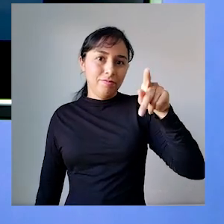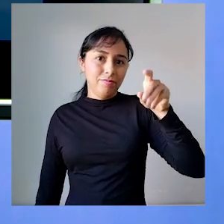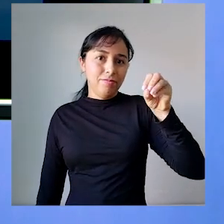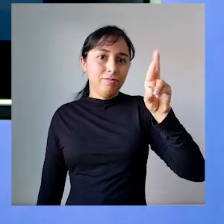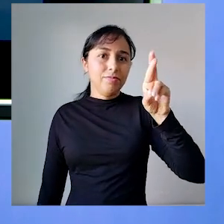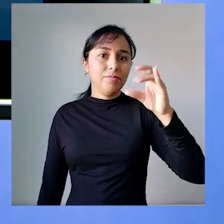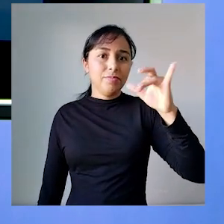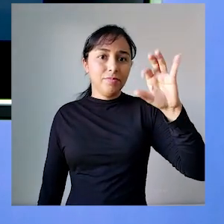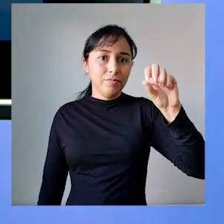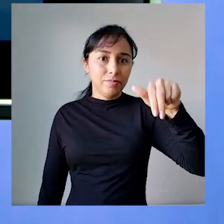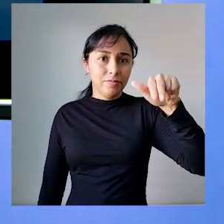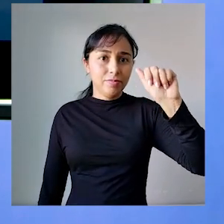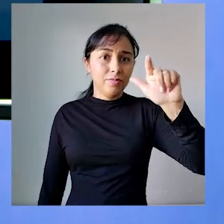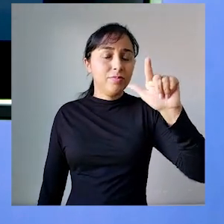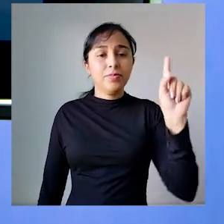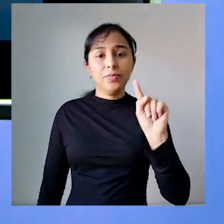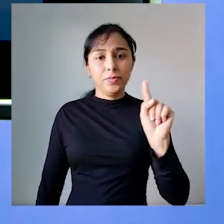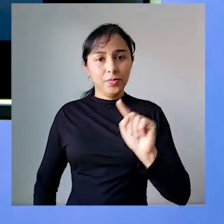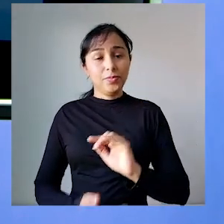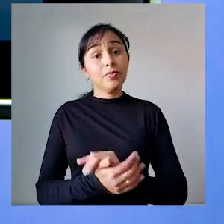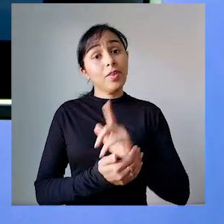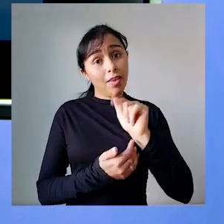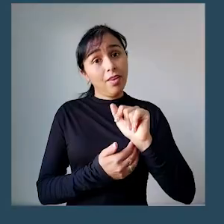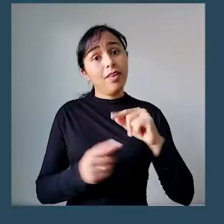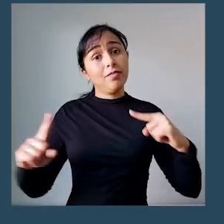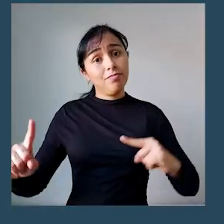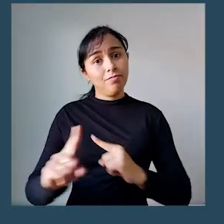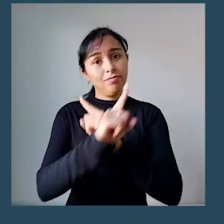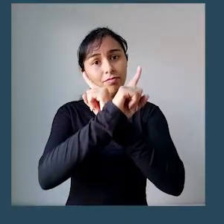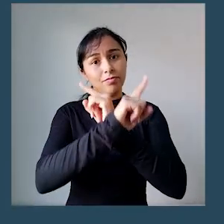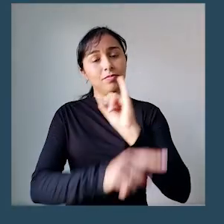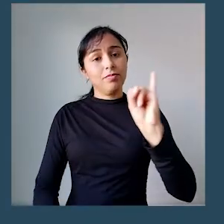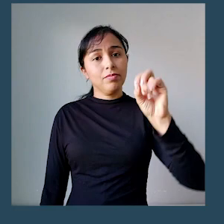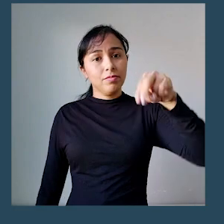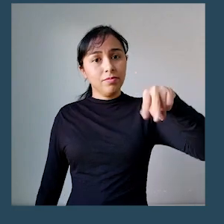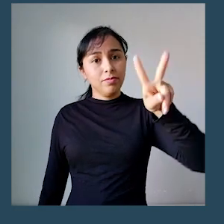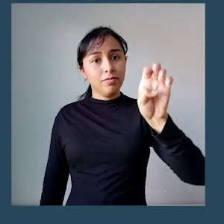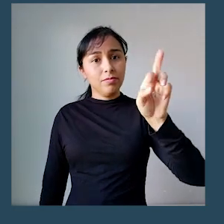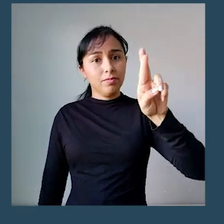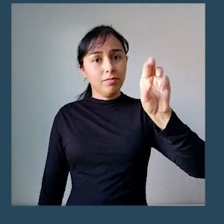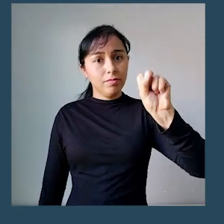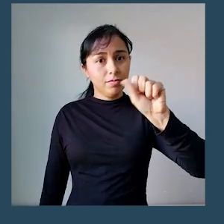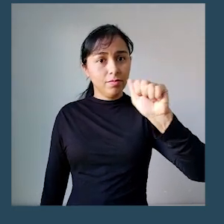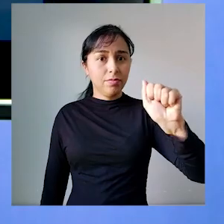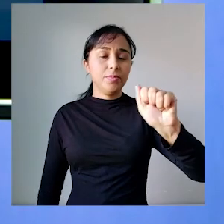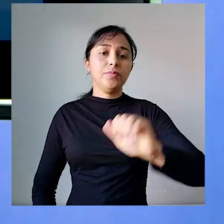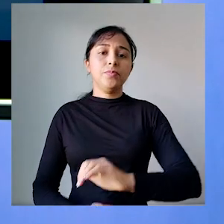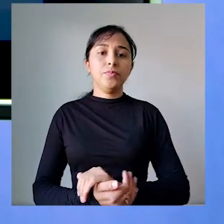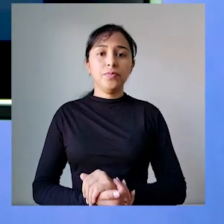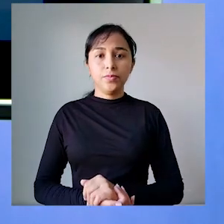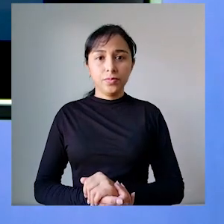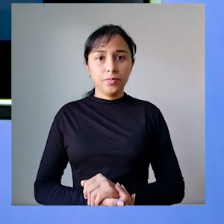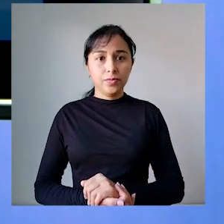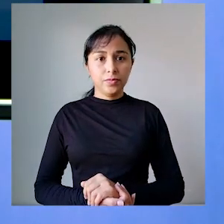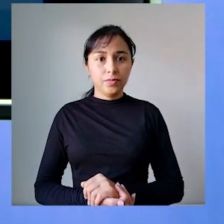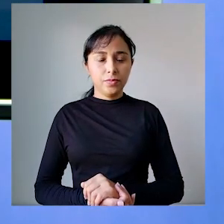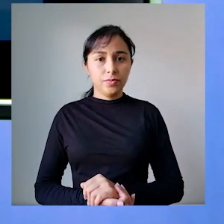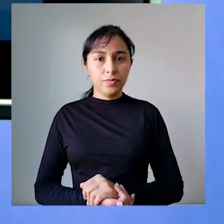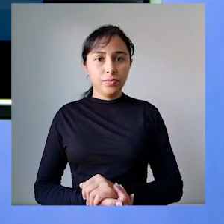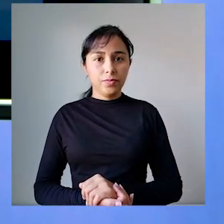inverso. Então, fica como se ela fosse grandezas inversamente proporcionais, ok?